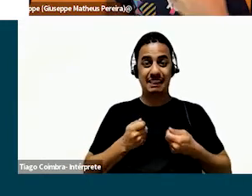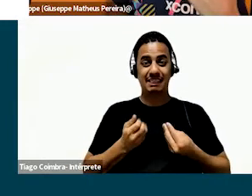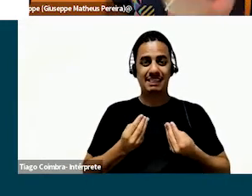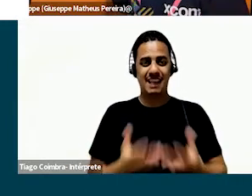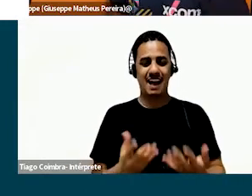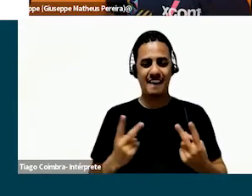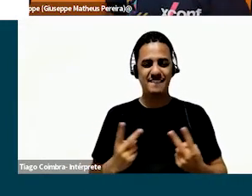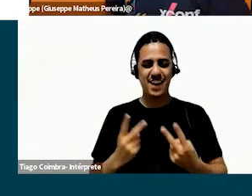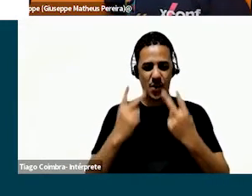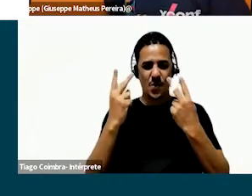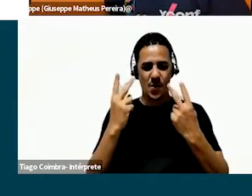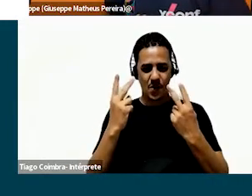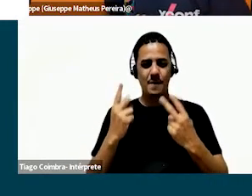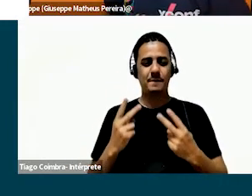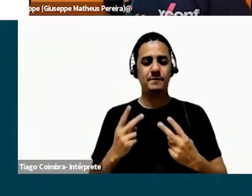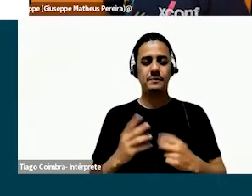né? Eu vejo